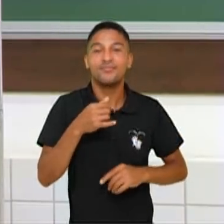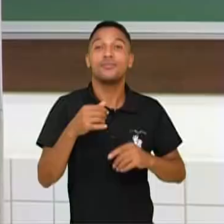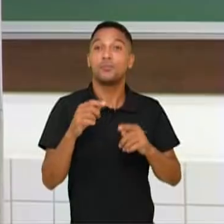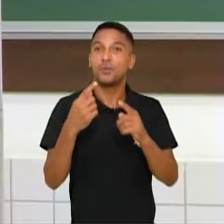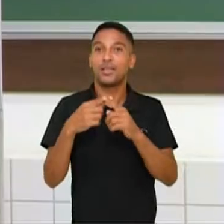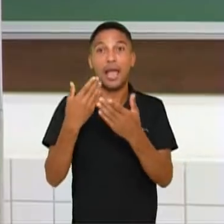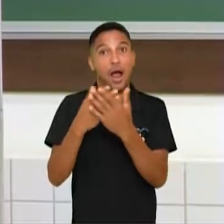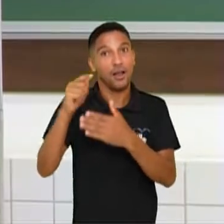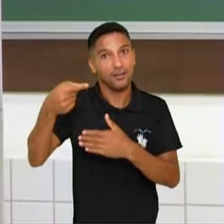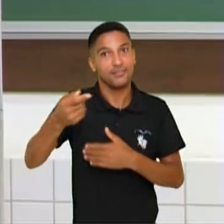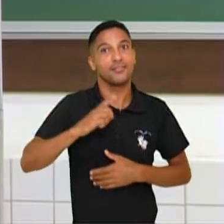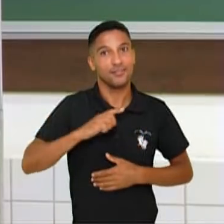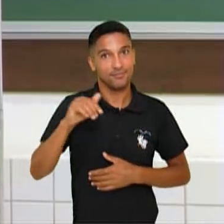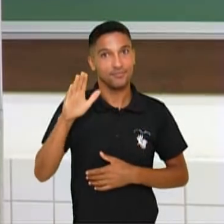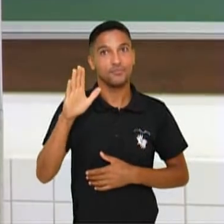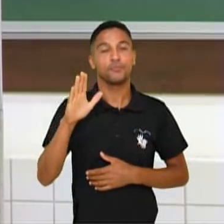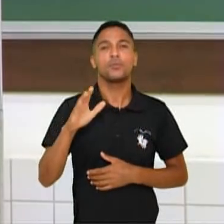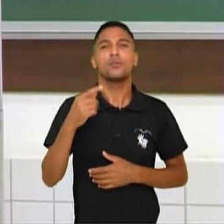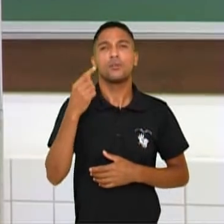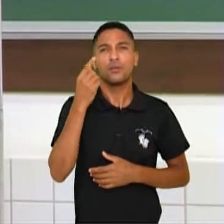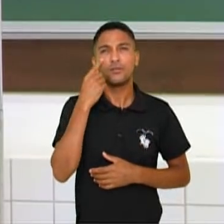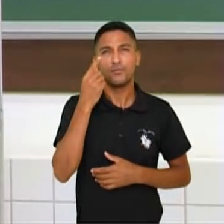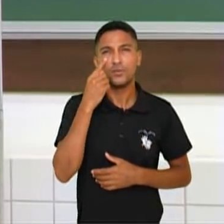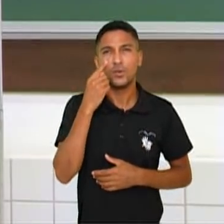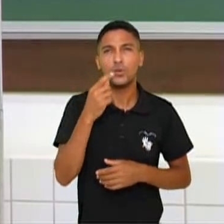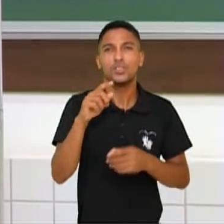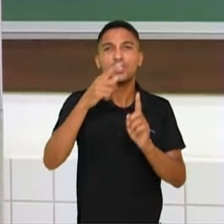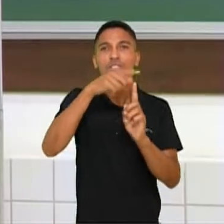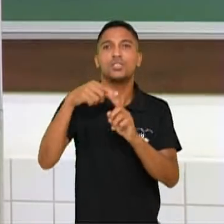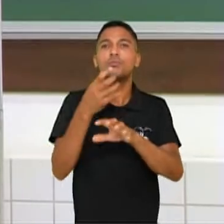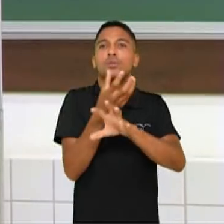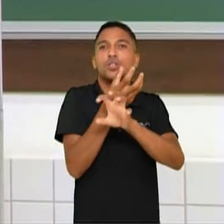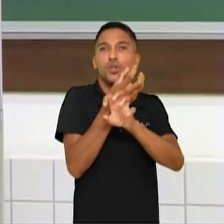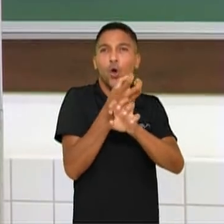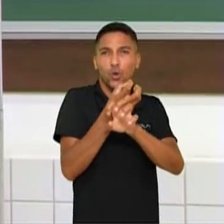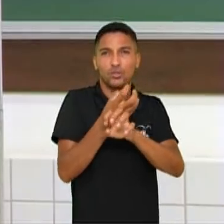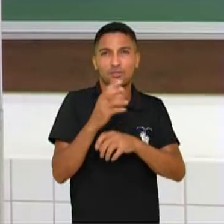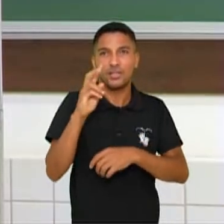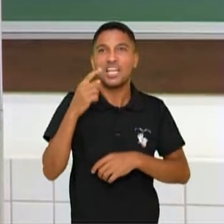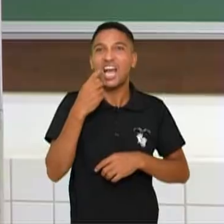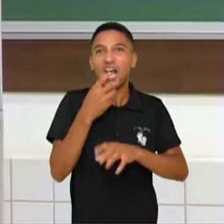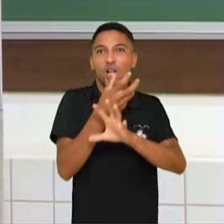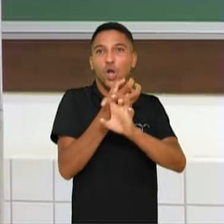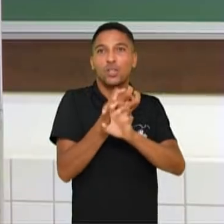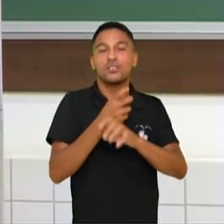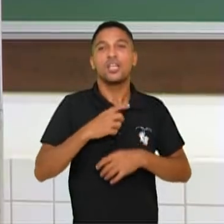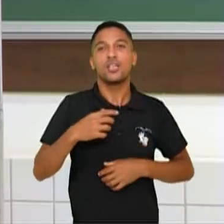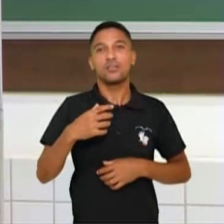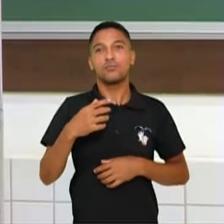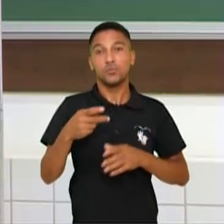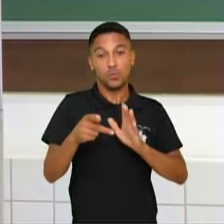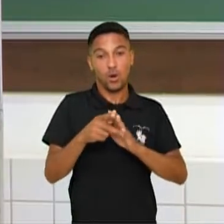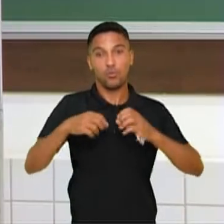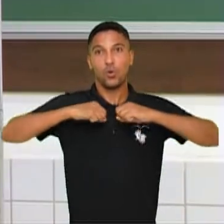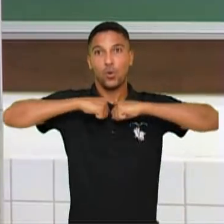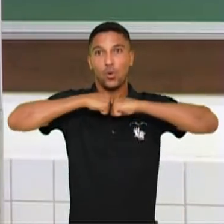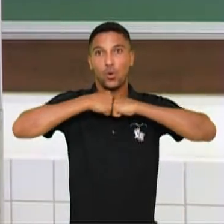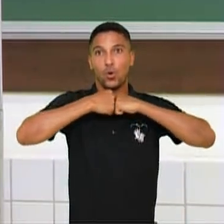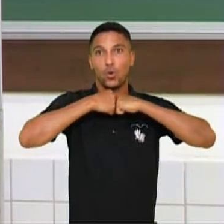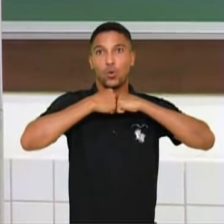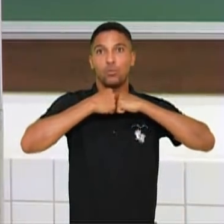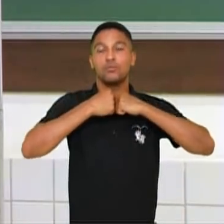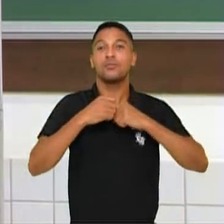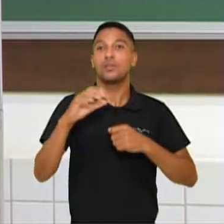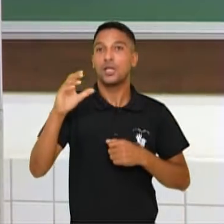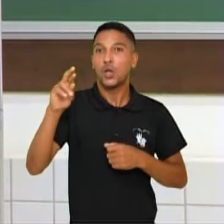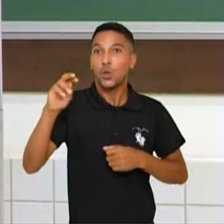Longo, curto, plano e irregular. Cada um deles tem um formato para a função que ele desempenha.